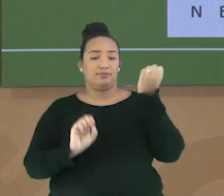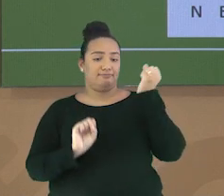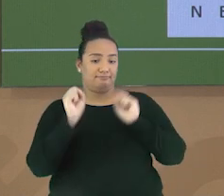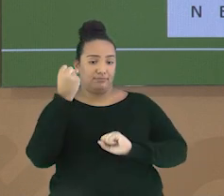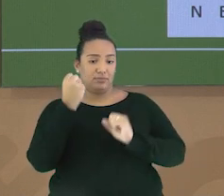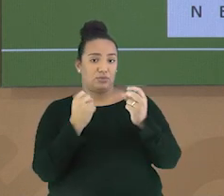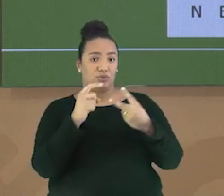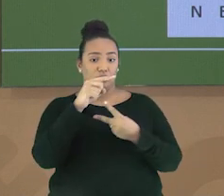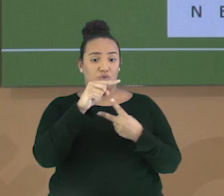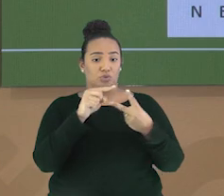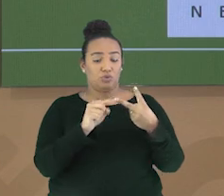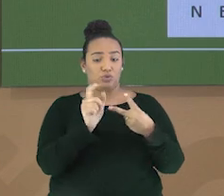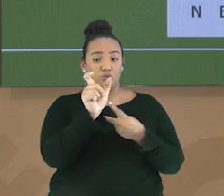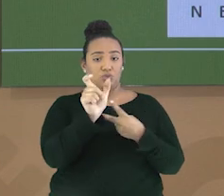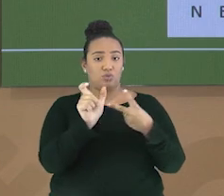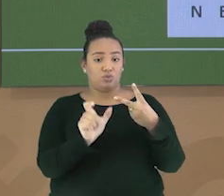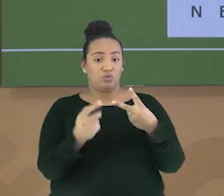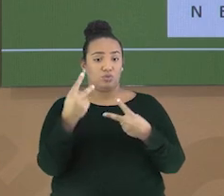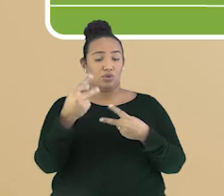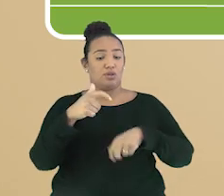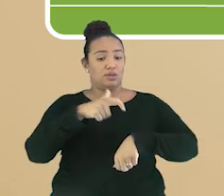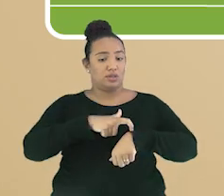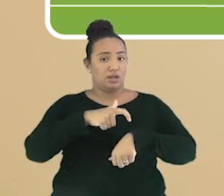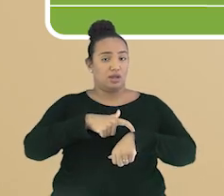esperar vocês procurarem. Bora?